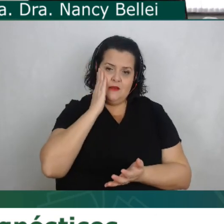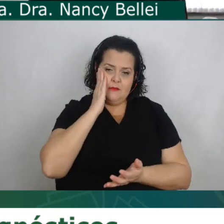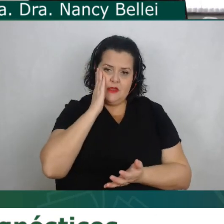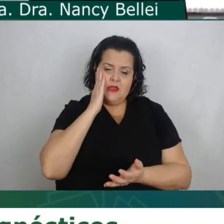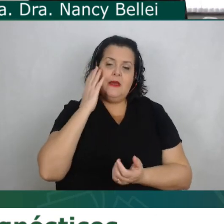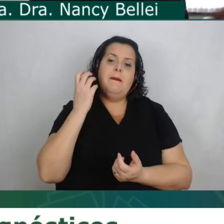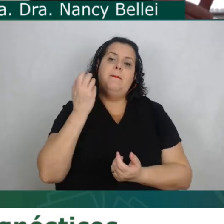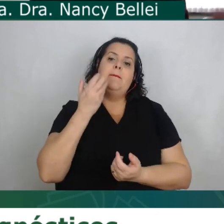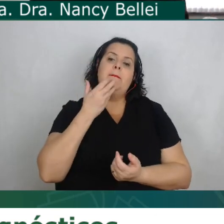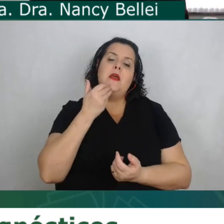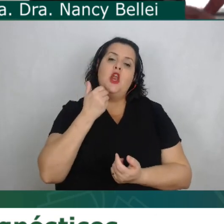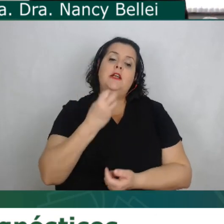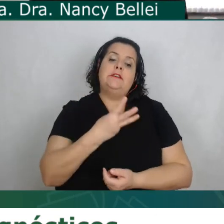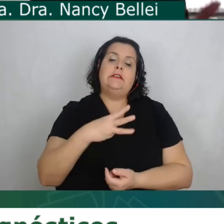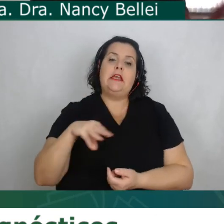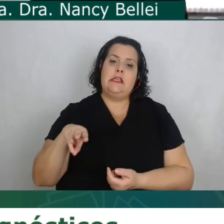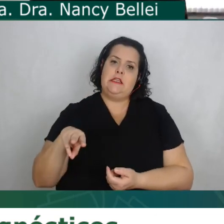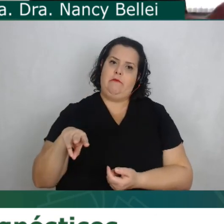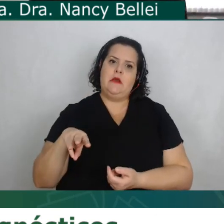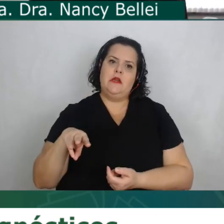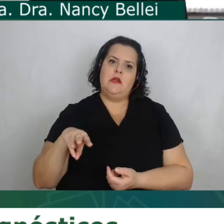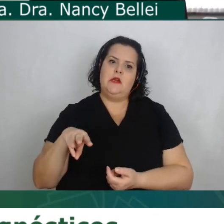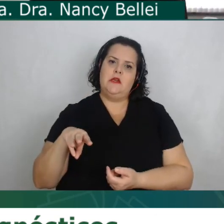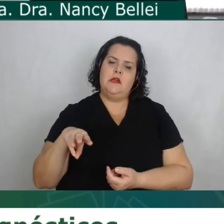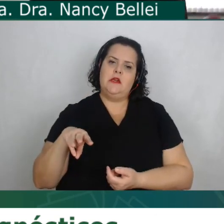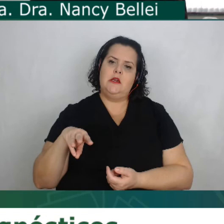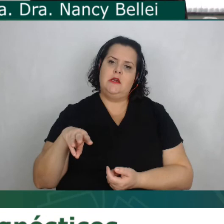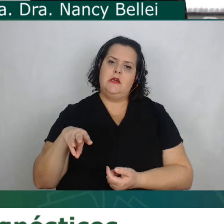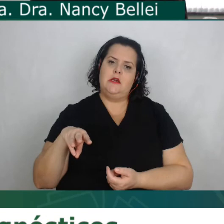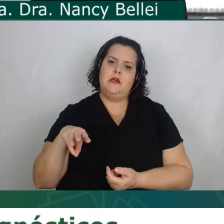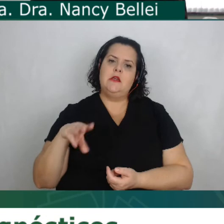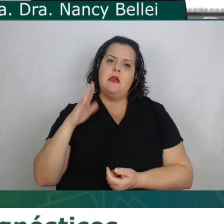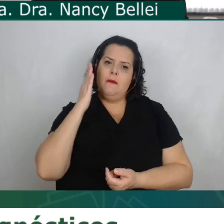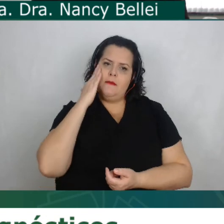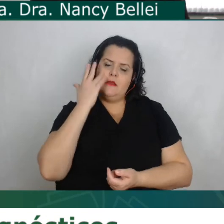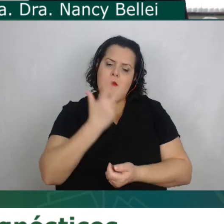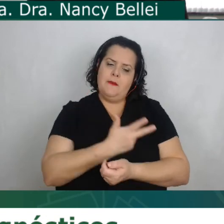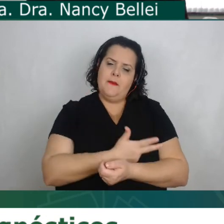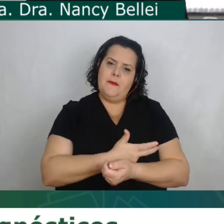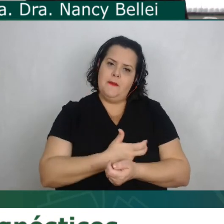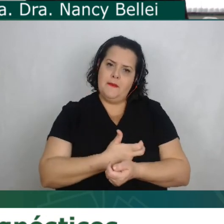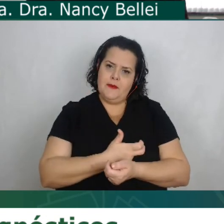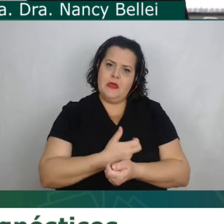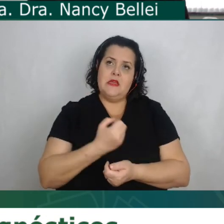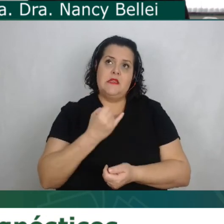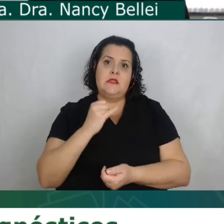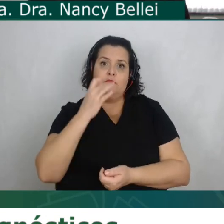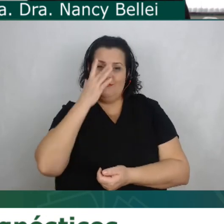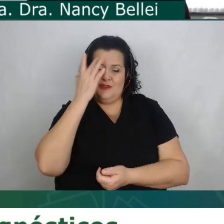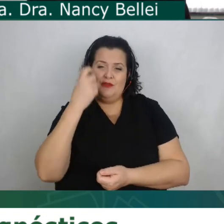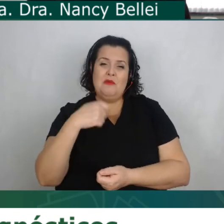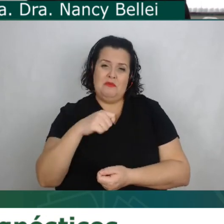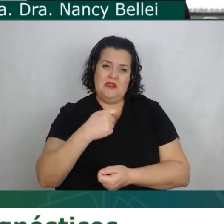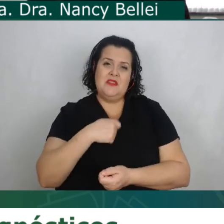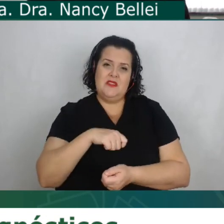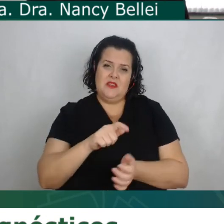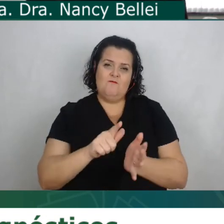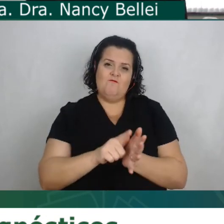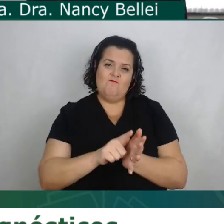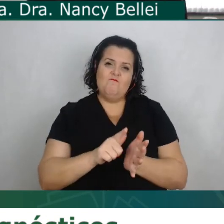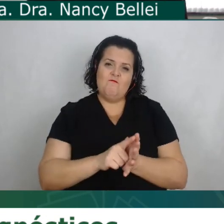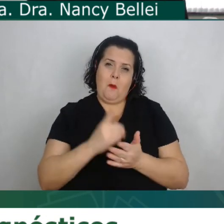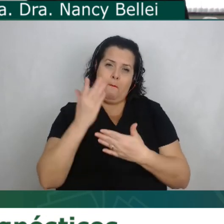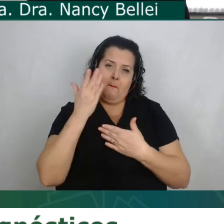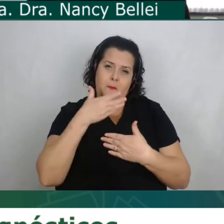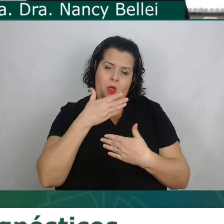seja necessário ter um diagnóstico da sorologia. Então, ideal nesse período. Em relação a reagente de PCR,